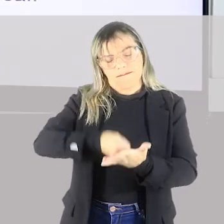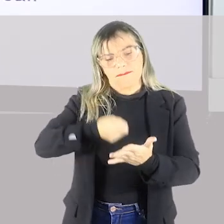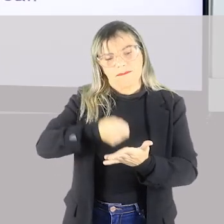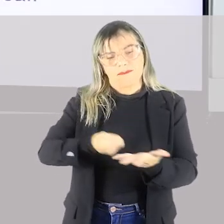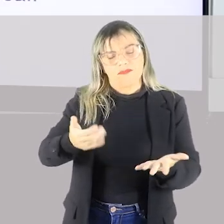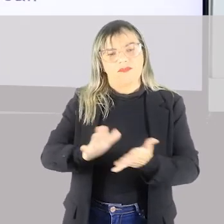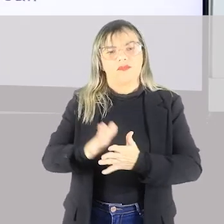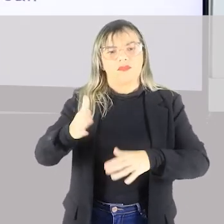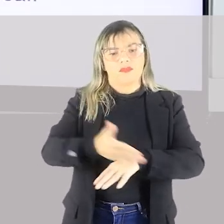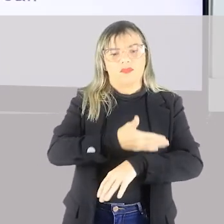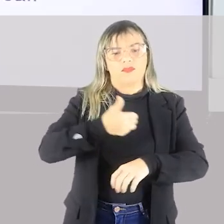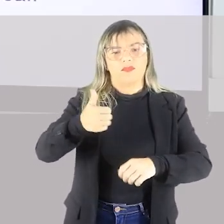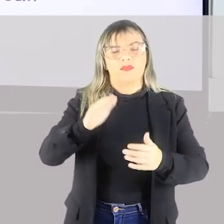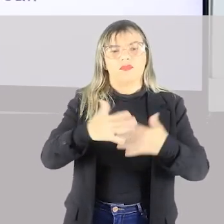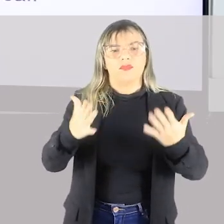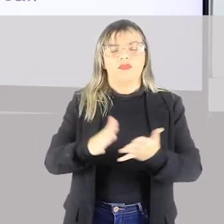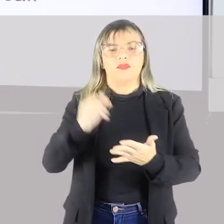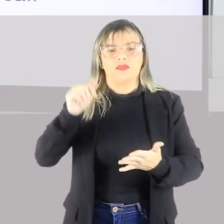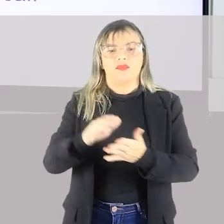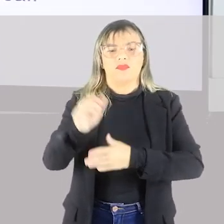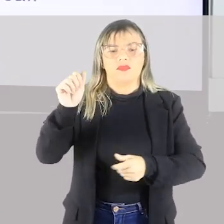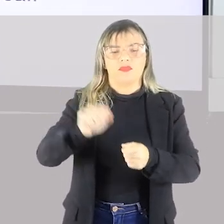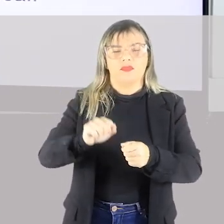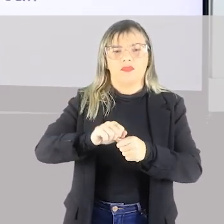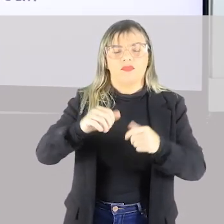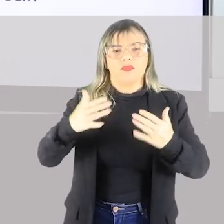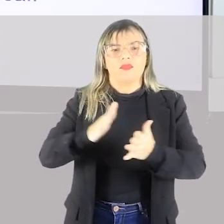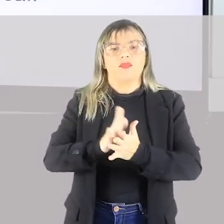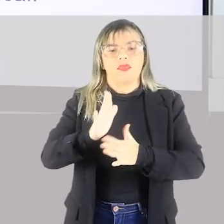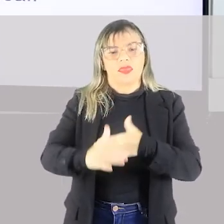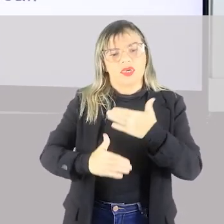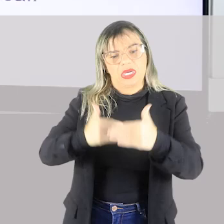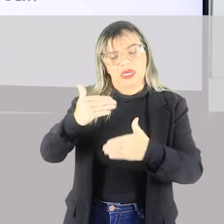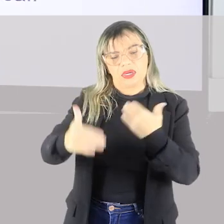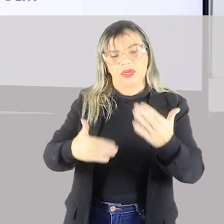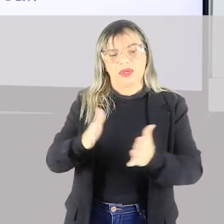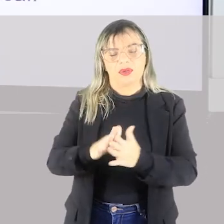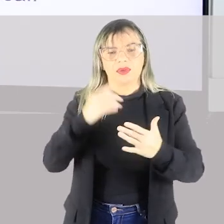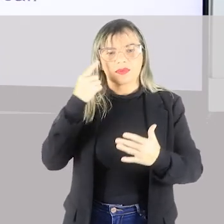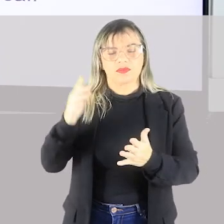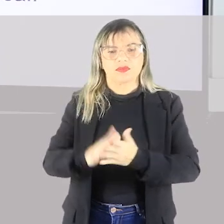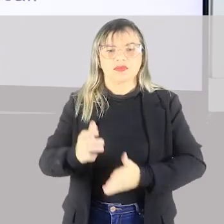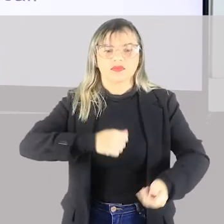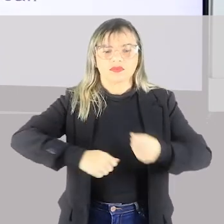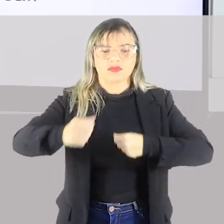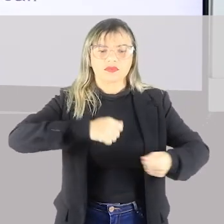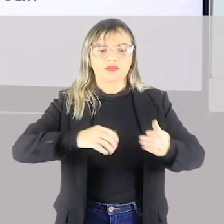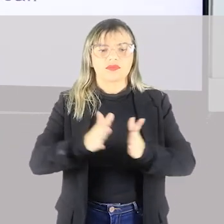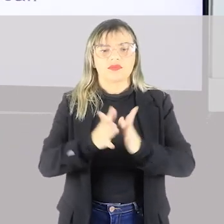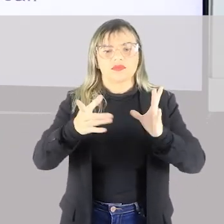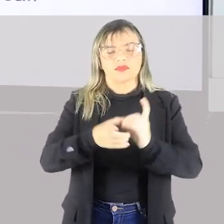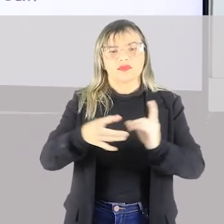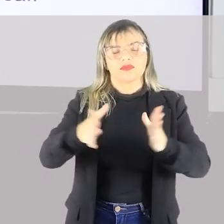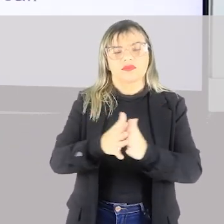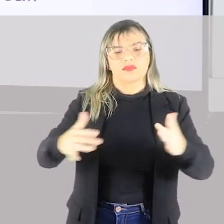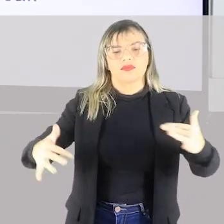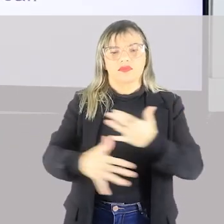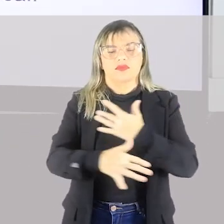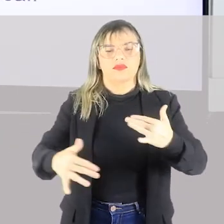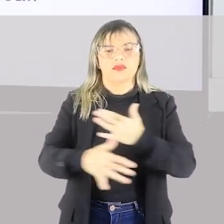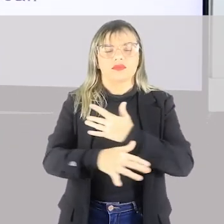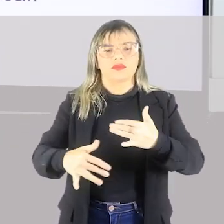melhor do que elas também estarem fazendo parte do processo da gestão democrática da